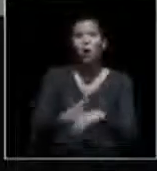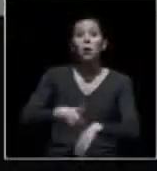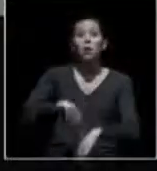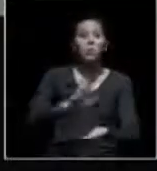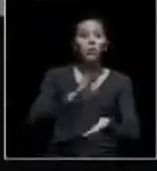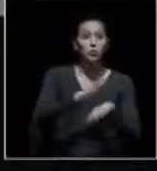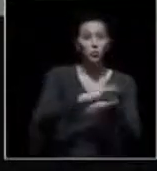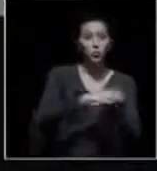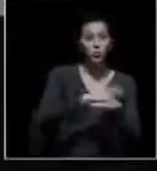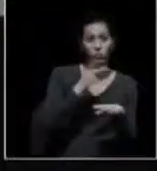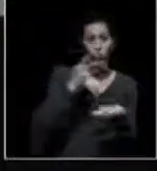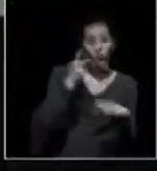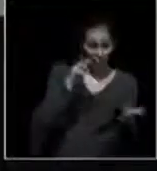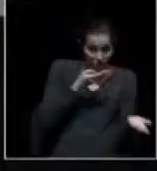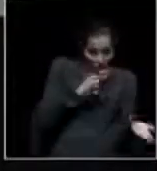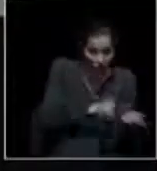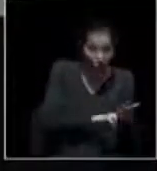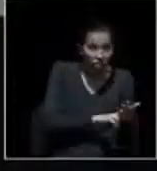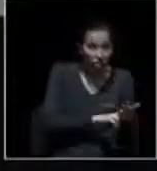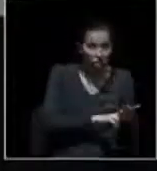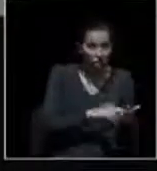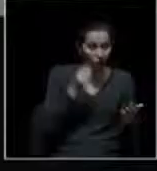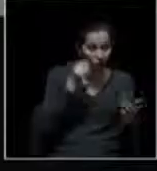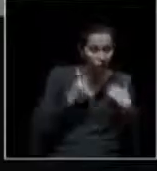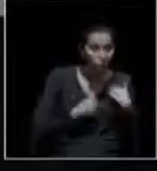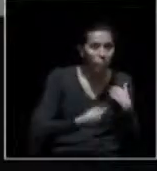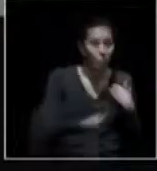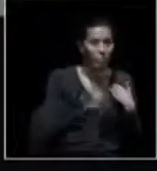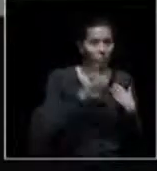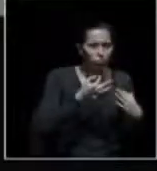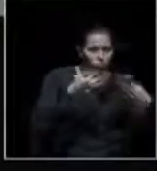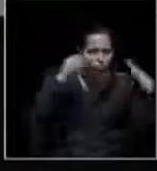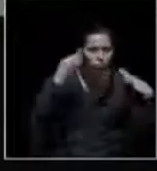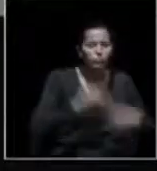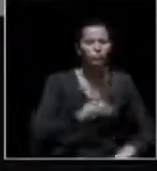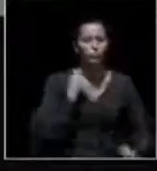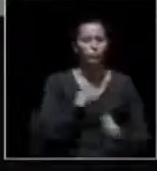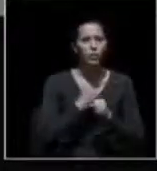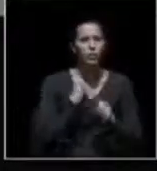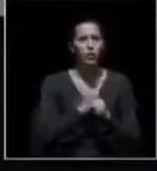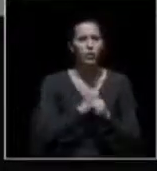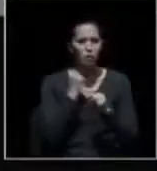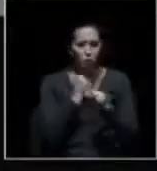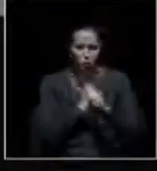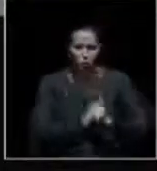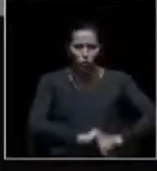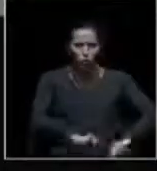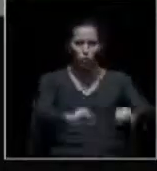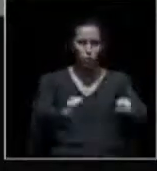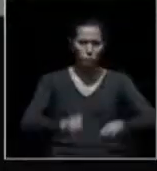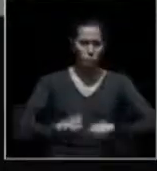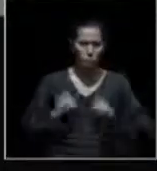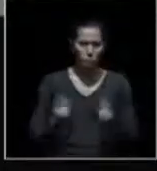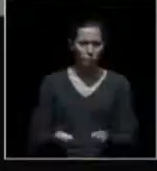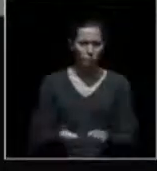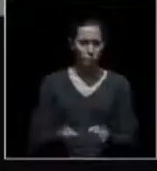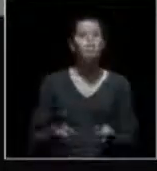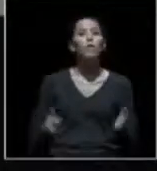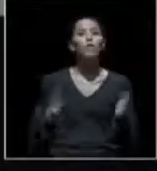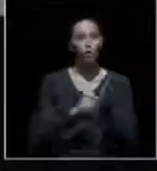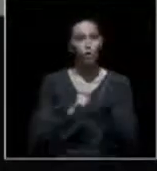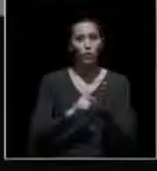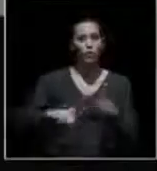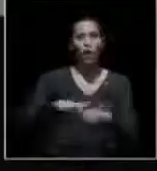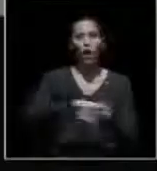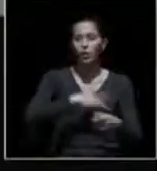vários condicionalismos, o que acontece é que não estão efetivamente a exercer essas funções. Ou seja, a carência em determinadas